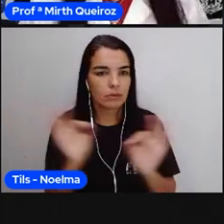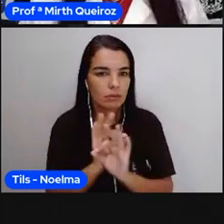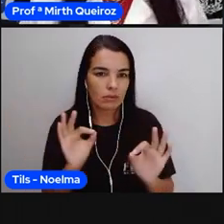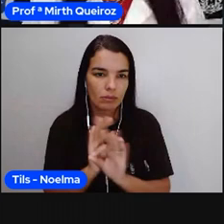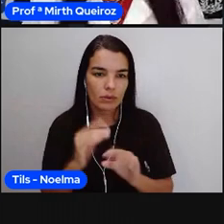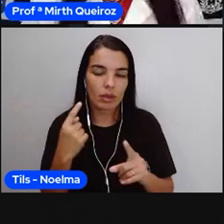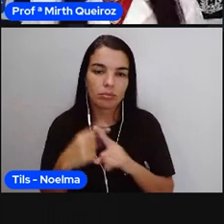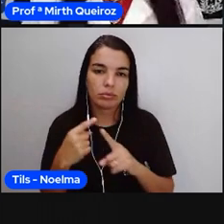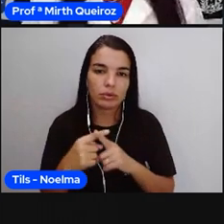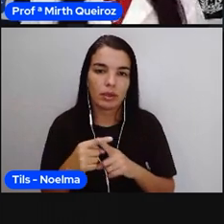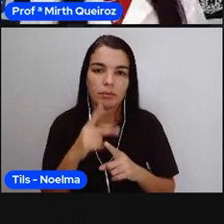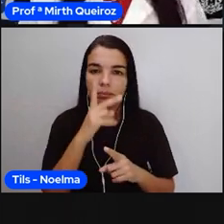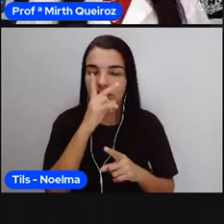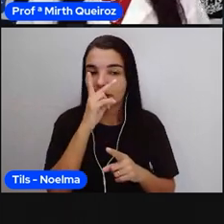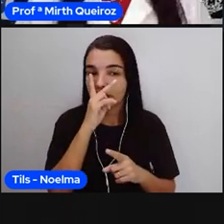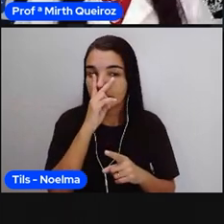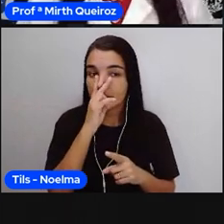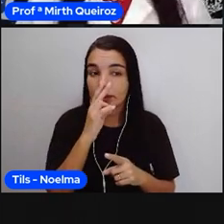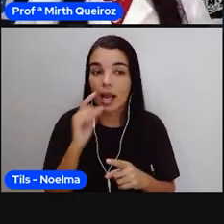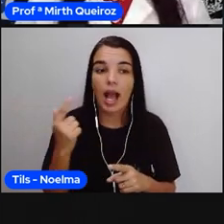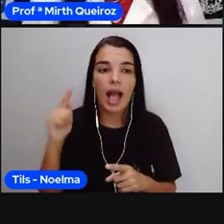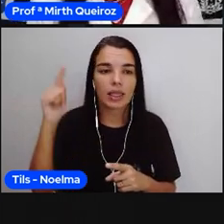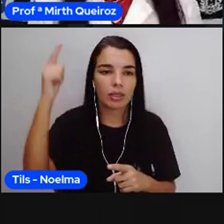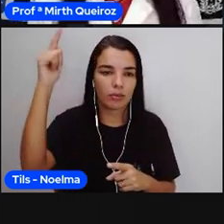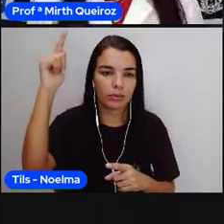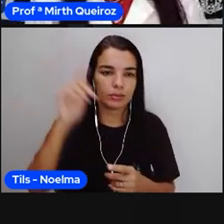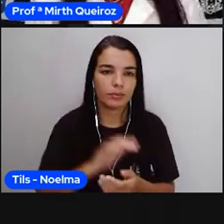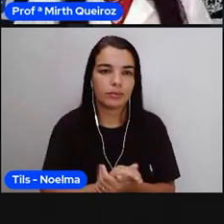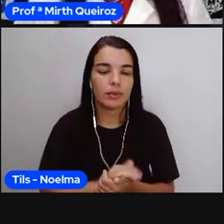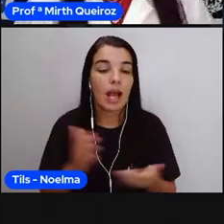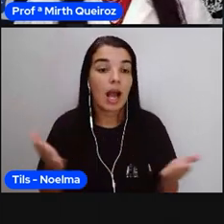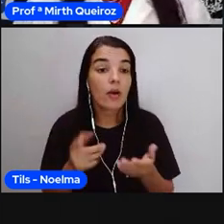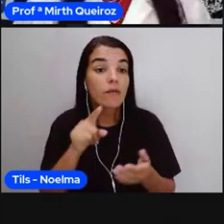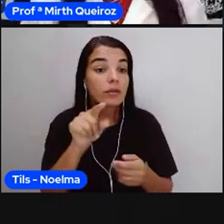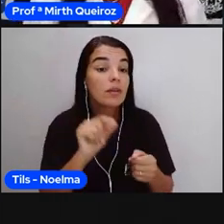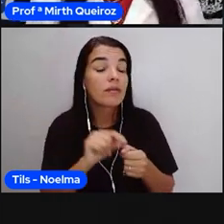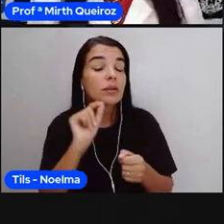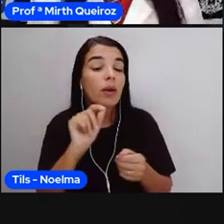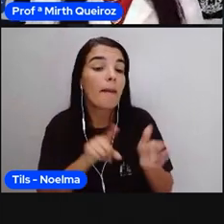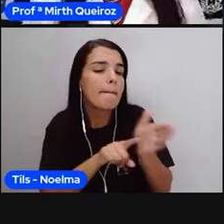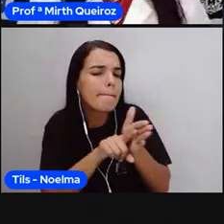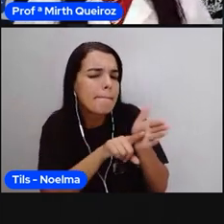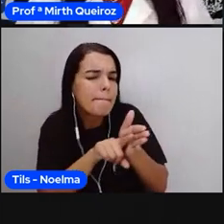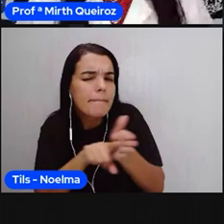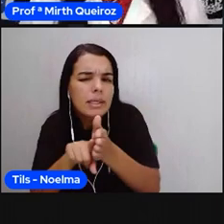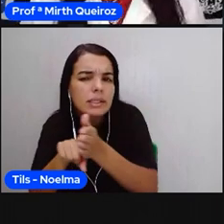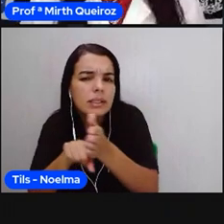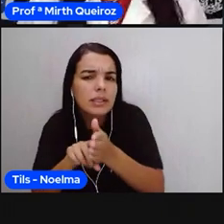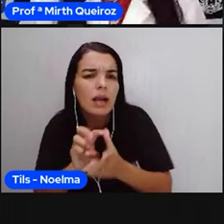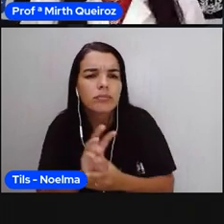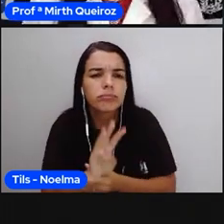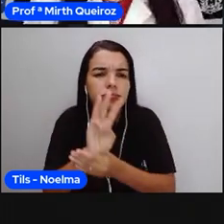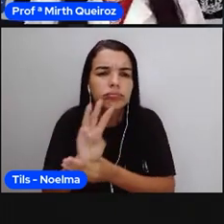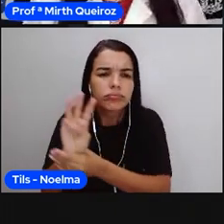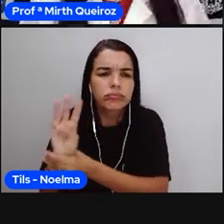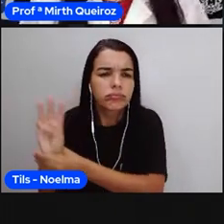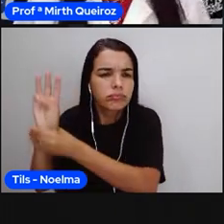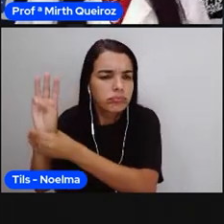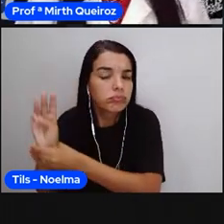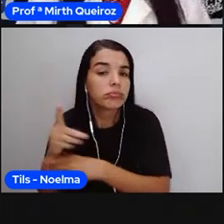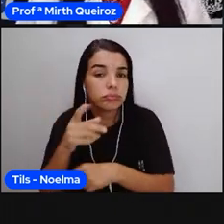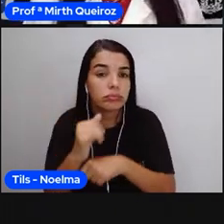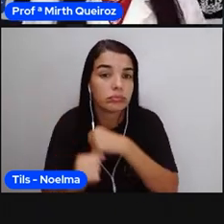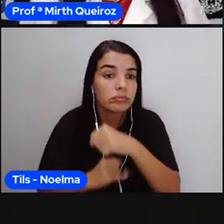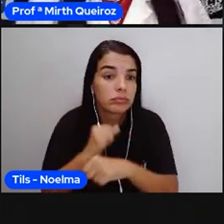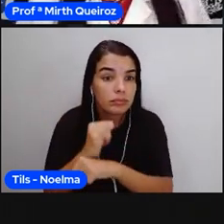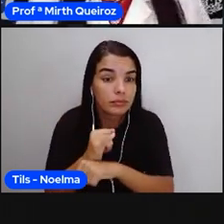adultos mirins. E o que vocês vão fazer? Pesquise no site, né, de busca, que seria a internet,